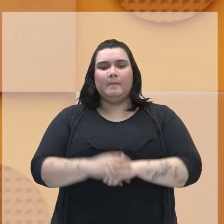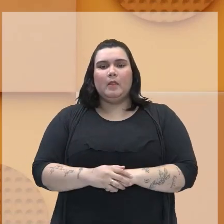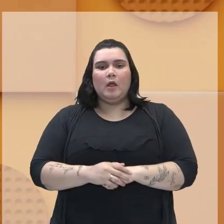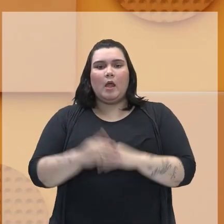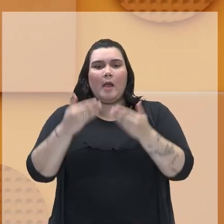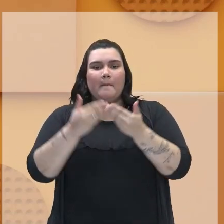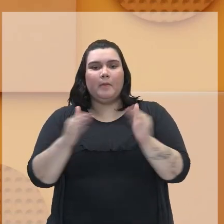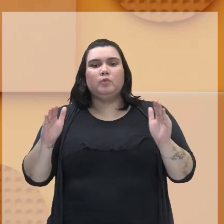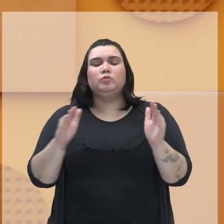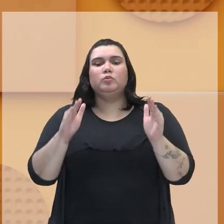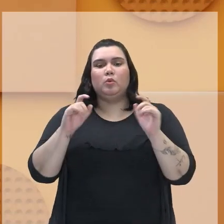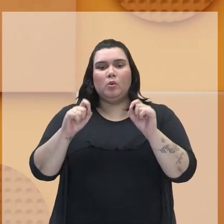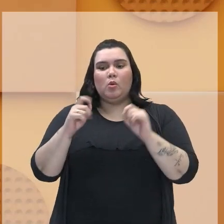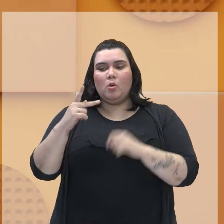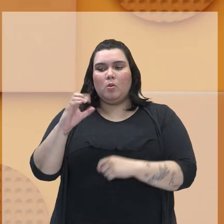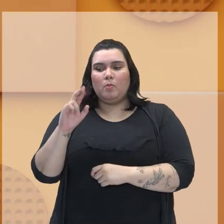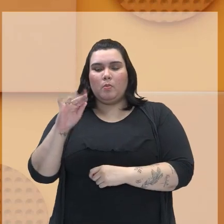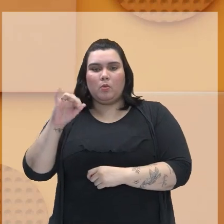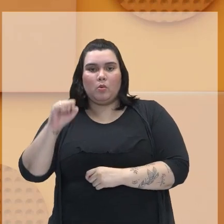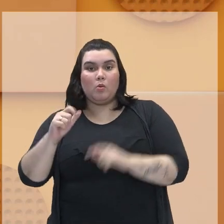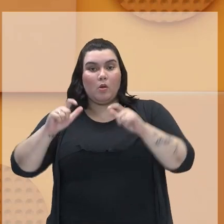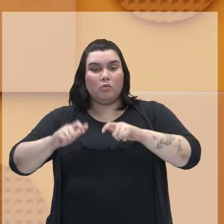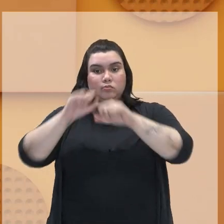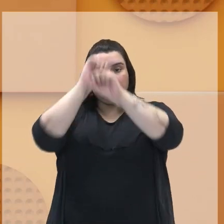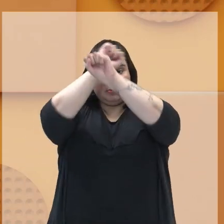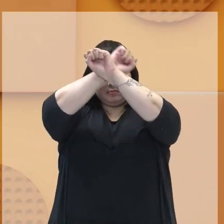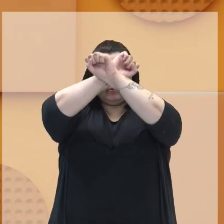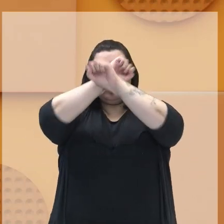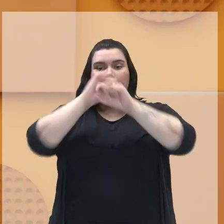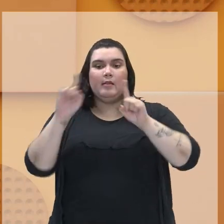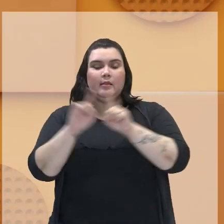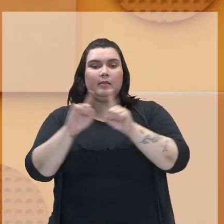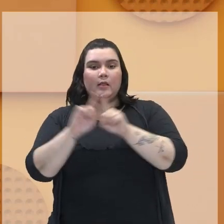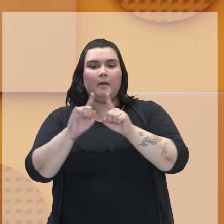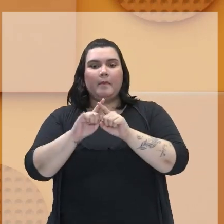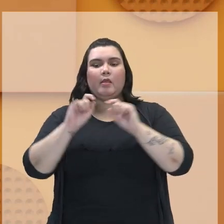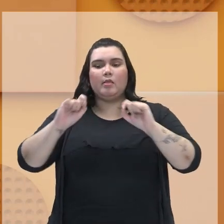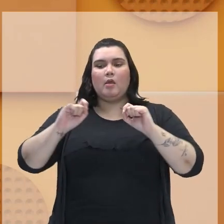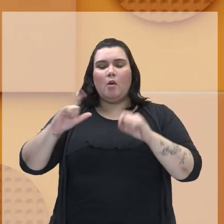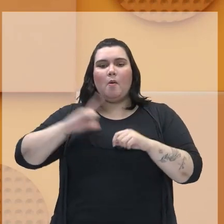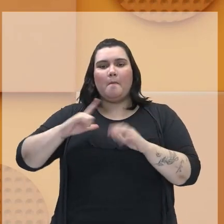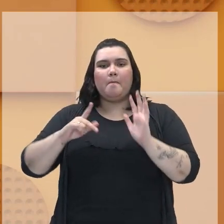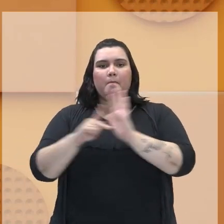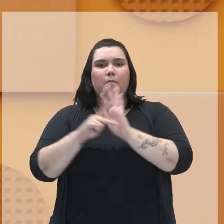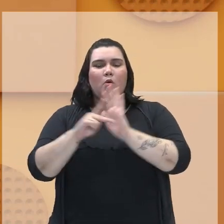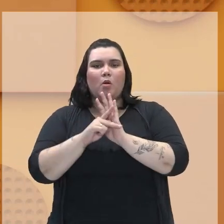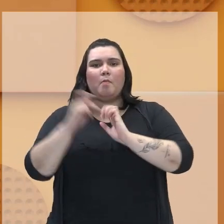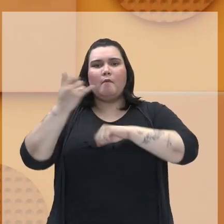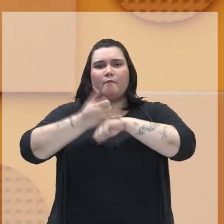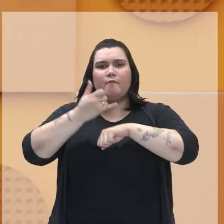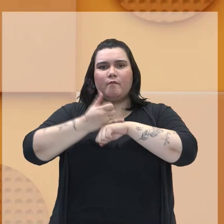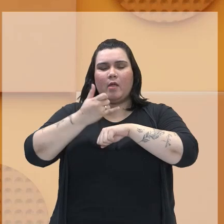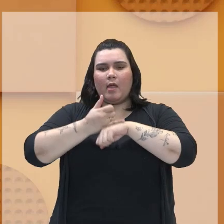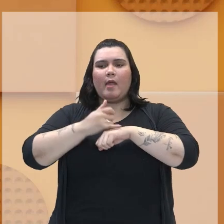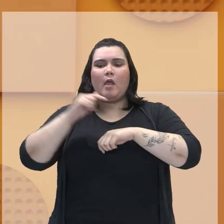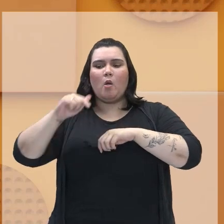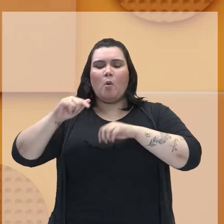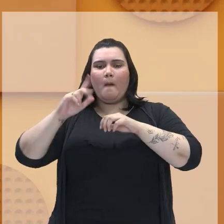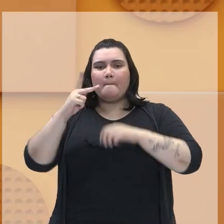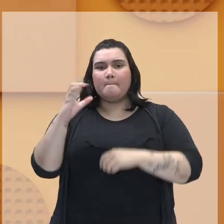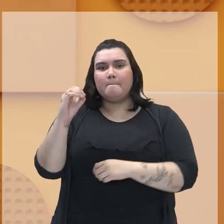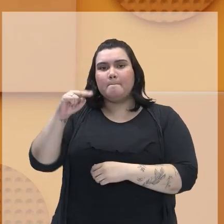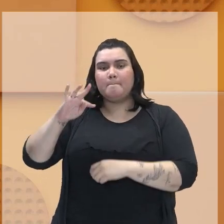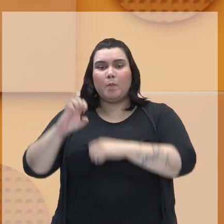portos, que fica ali no Largo São Sebastião, temos a ponte de ferro da 7 de setembro, temos a caixa d'água da reserva do Mocó